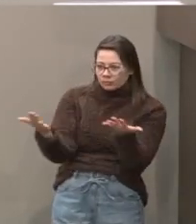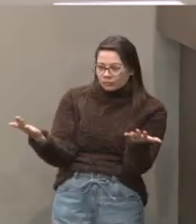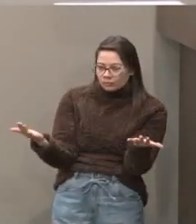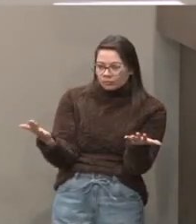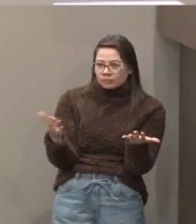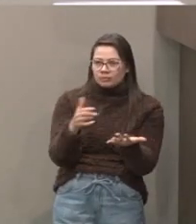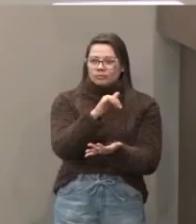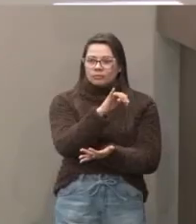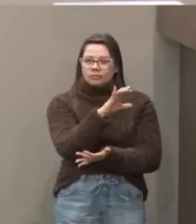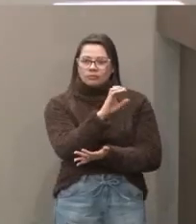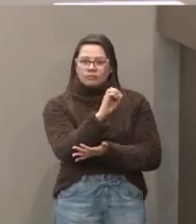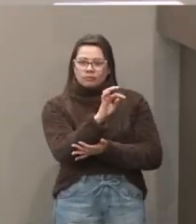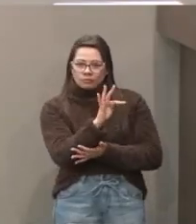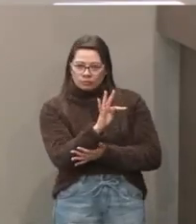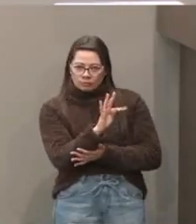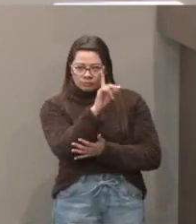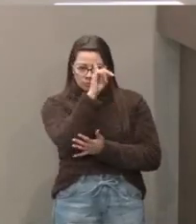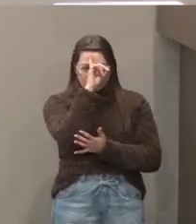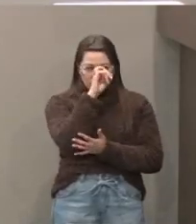o IOT.